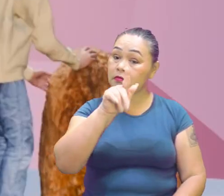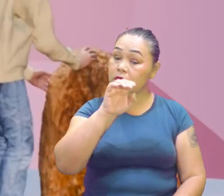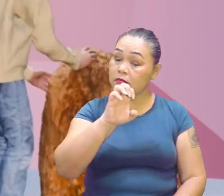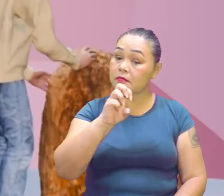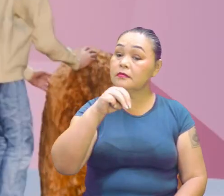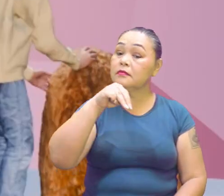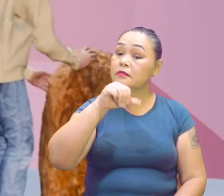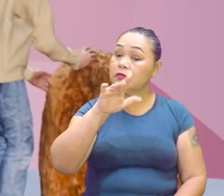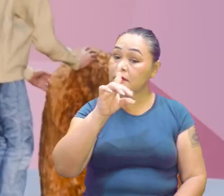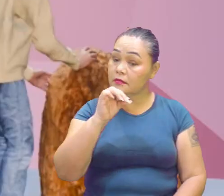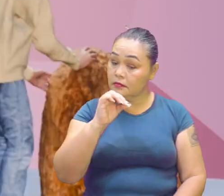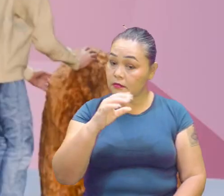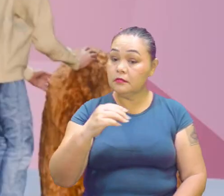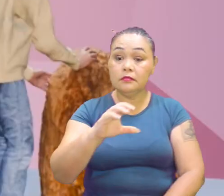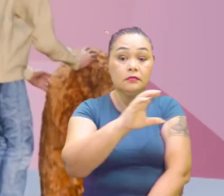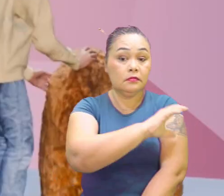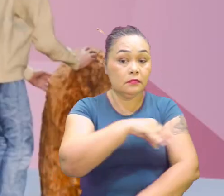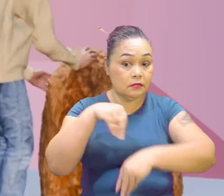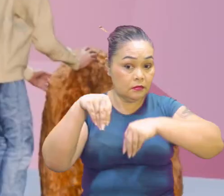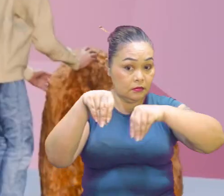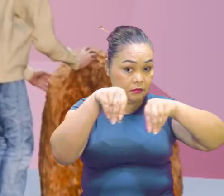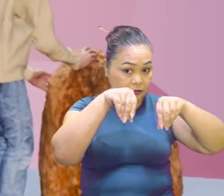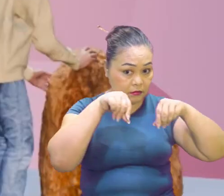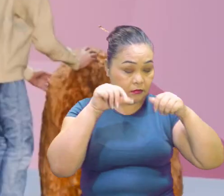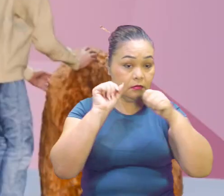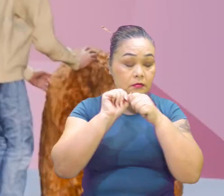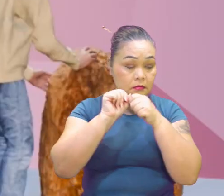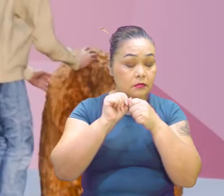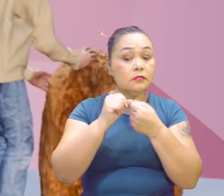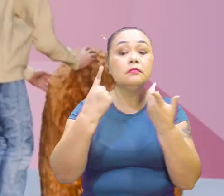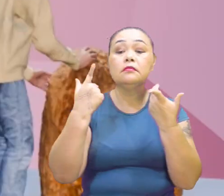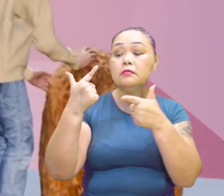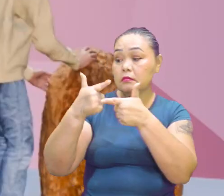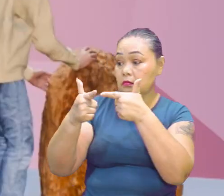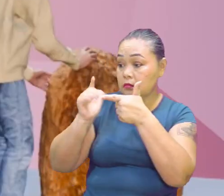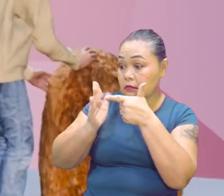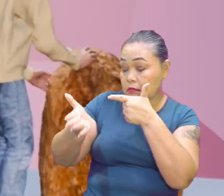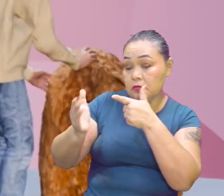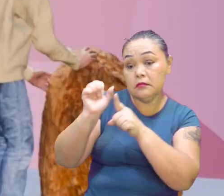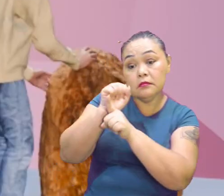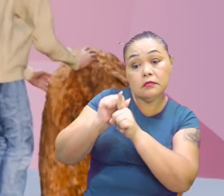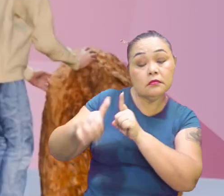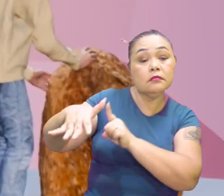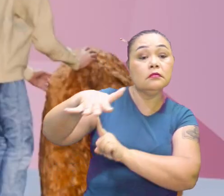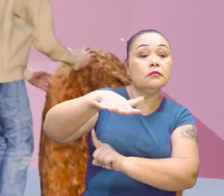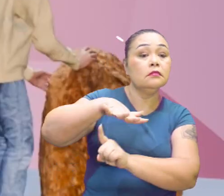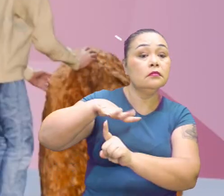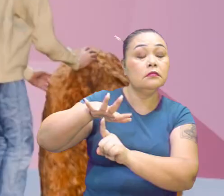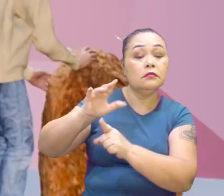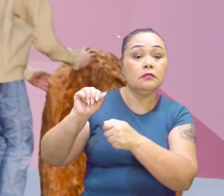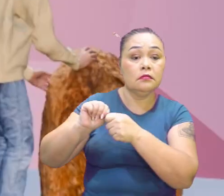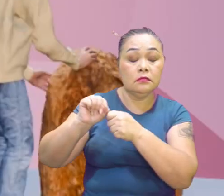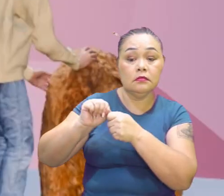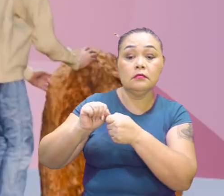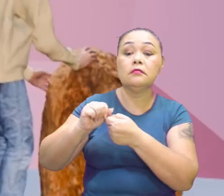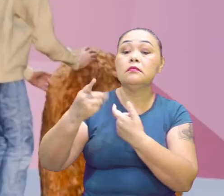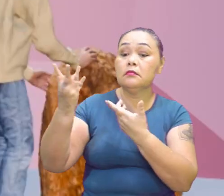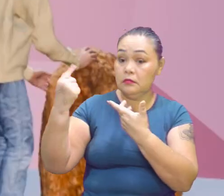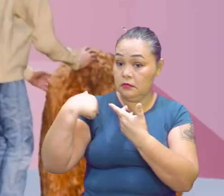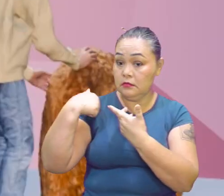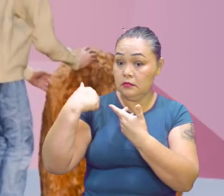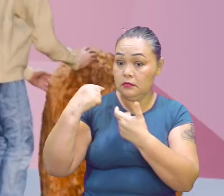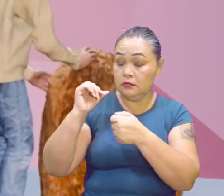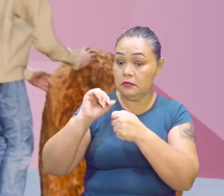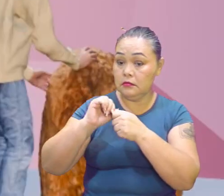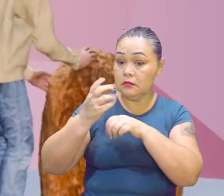Isso, lembram dele? As questões sociais sempre envolvendo, né? Na questão, o nosso componente curricular,